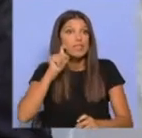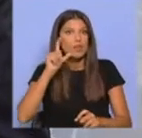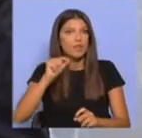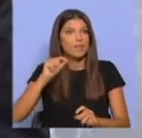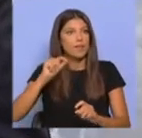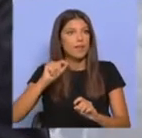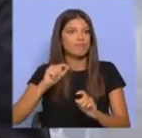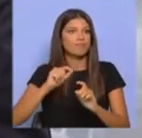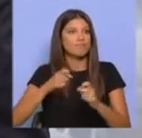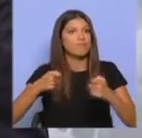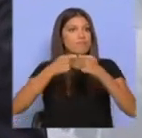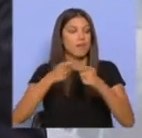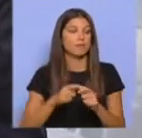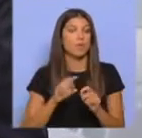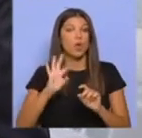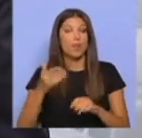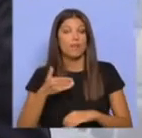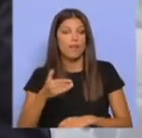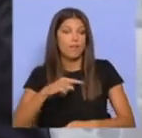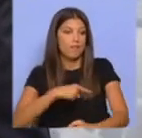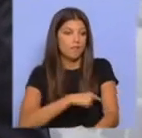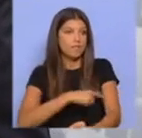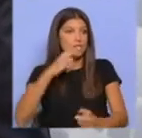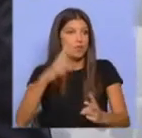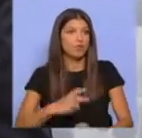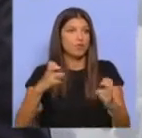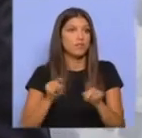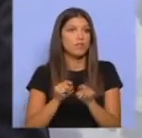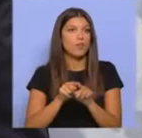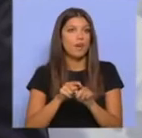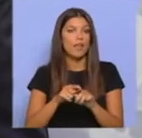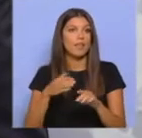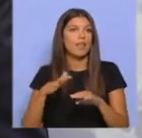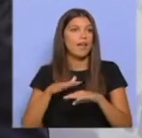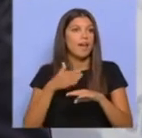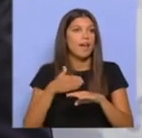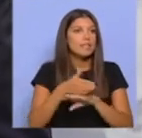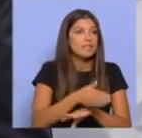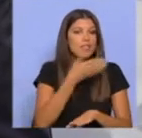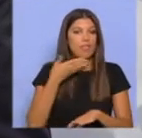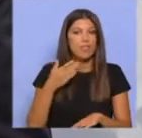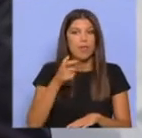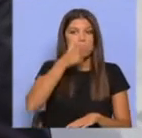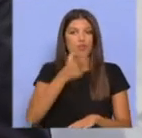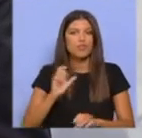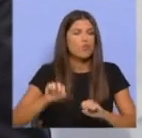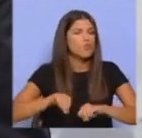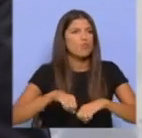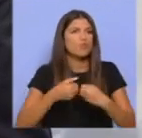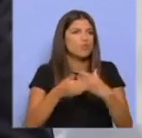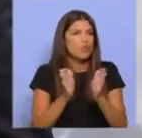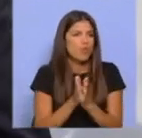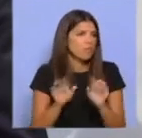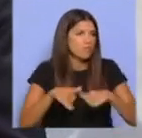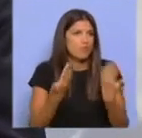ou essas vacinas, quando forem descobertas, sejam acessíveis a todos os cidadãos do mundo, segundo um critério de maior